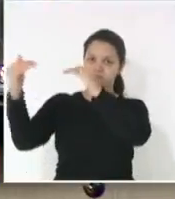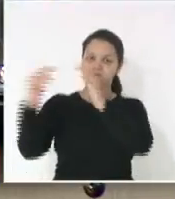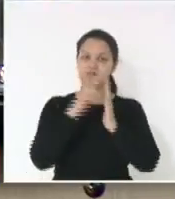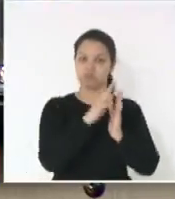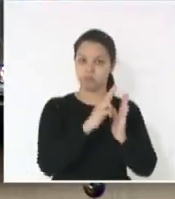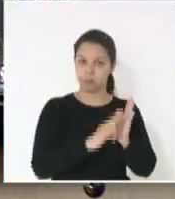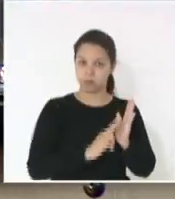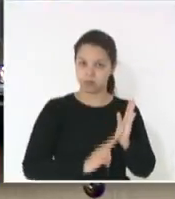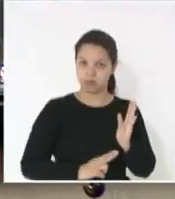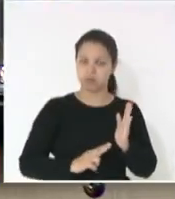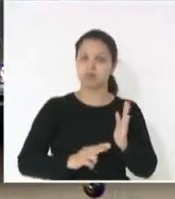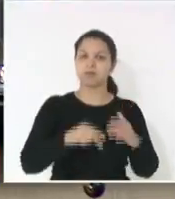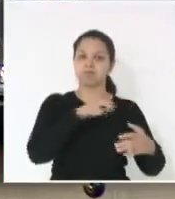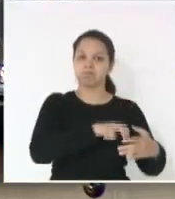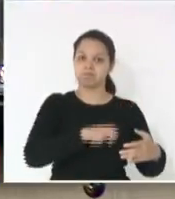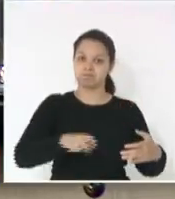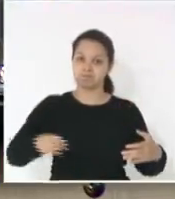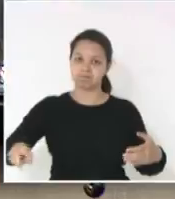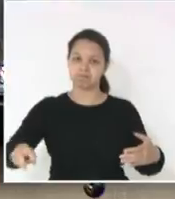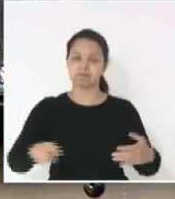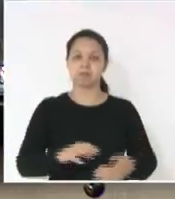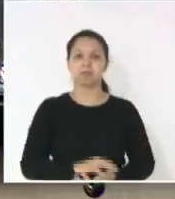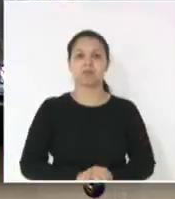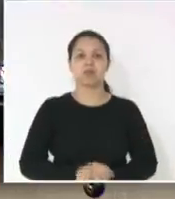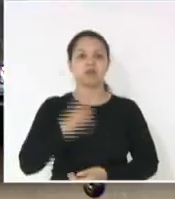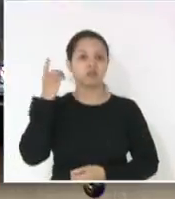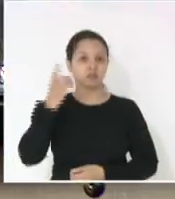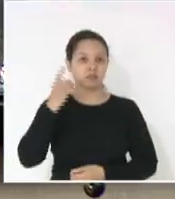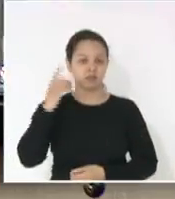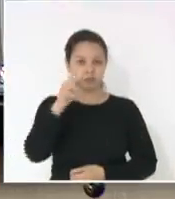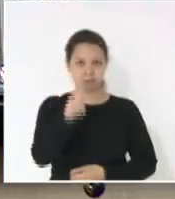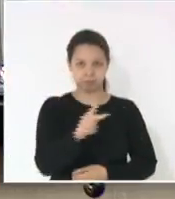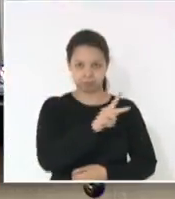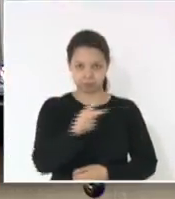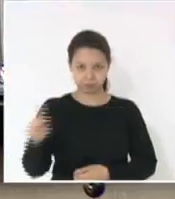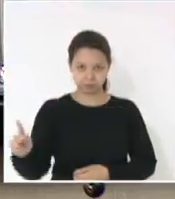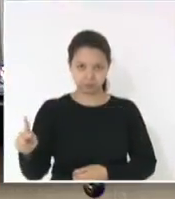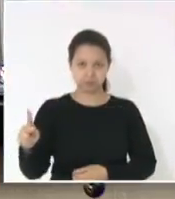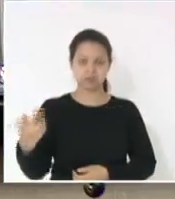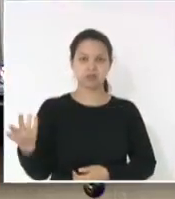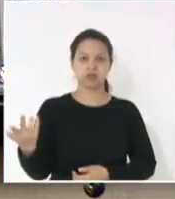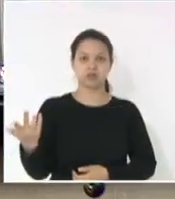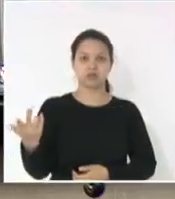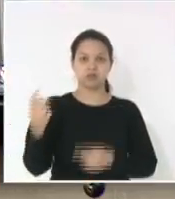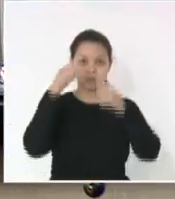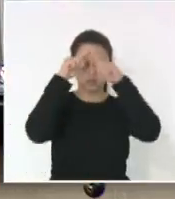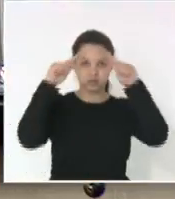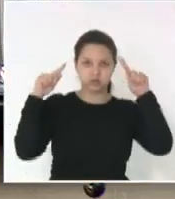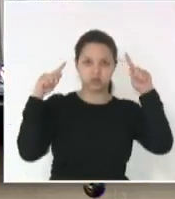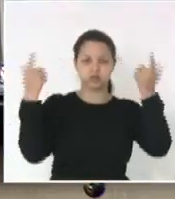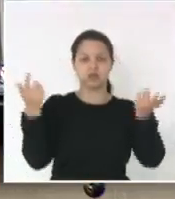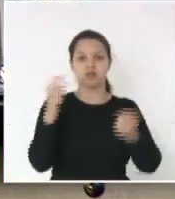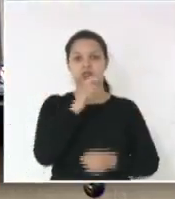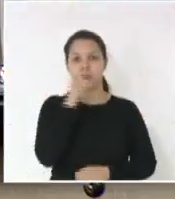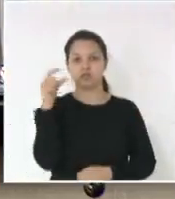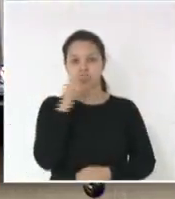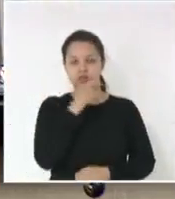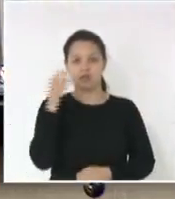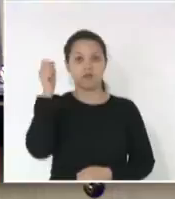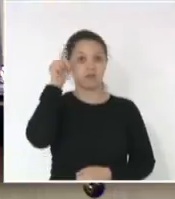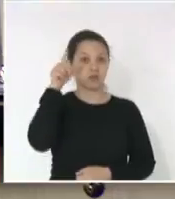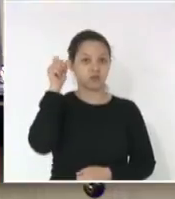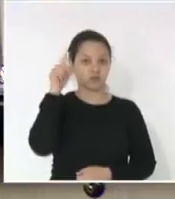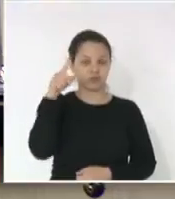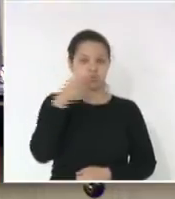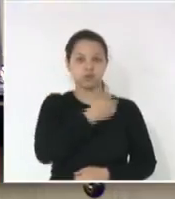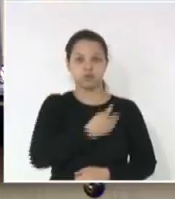mesa. Excelentíssimos senhores deputados estaduais Pedro Baldiceira, Neudi Sareta, Dirceu Dresch e César Valduga, e o senhor